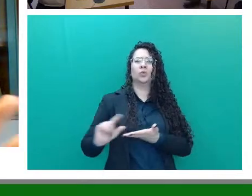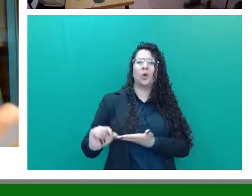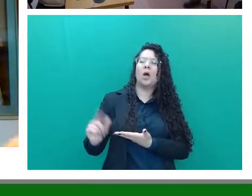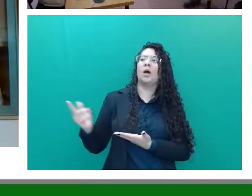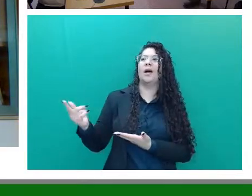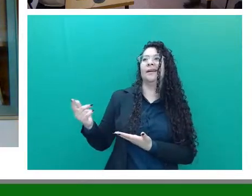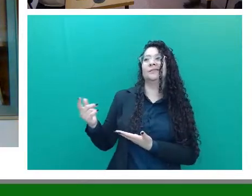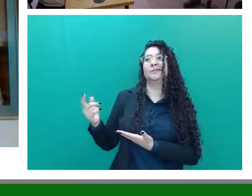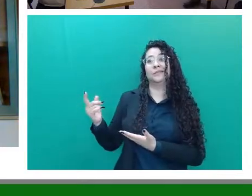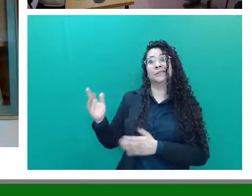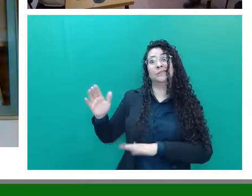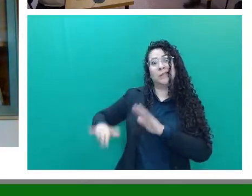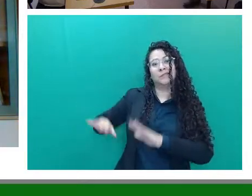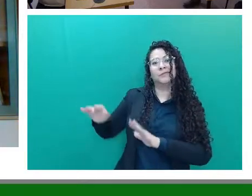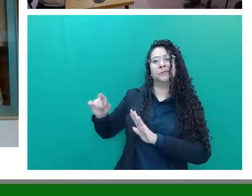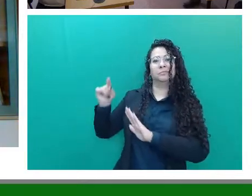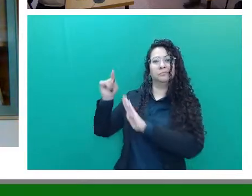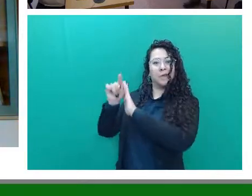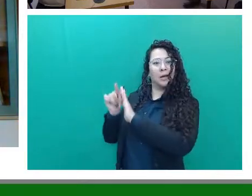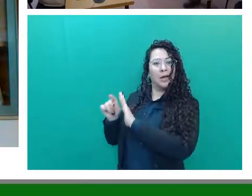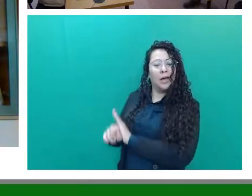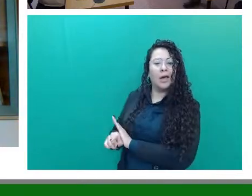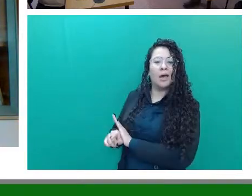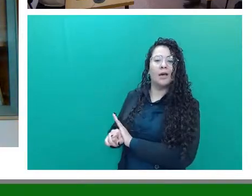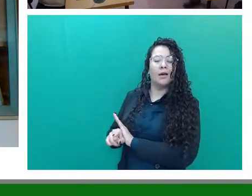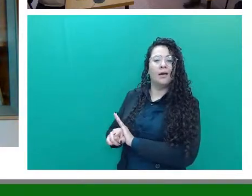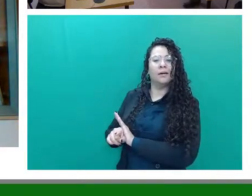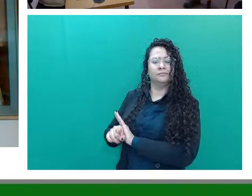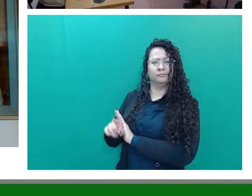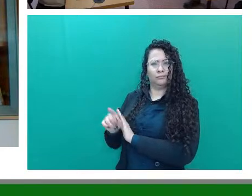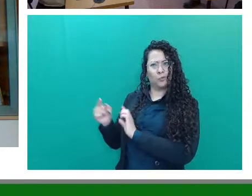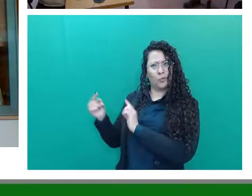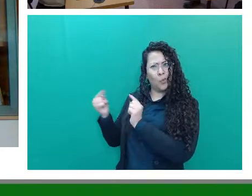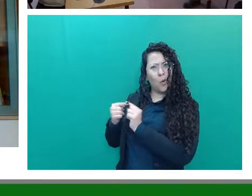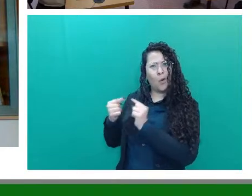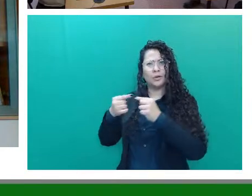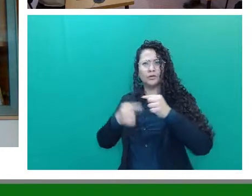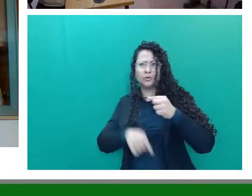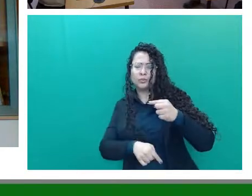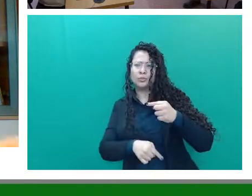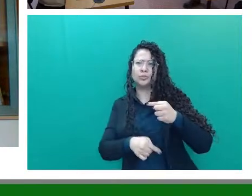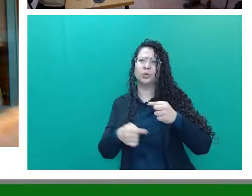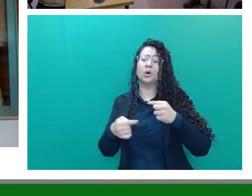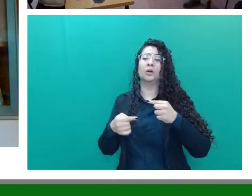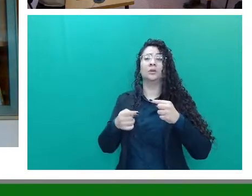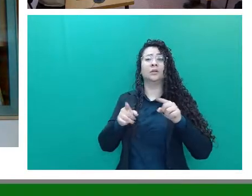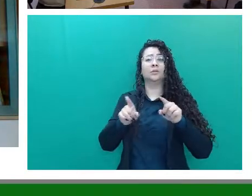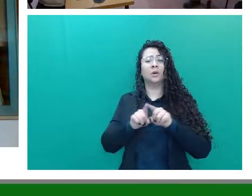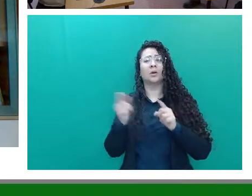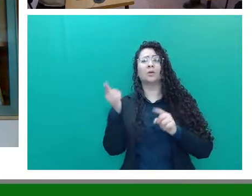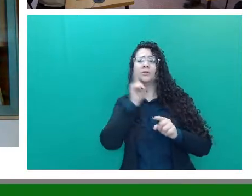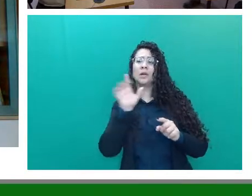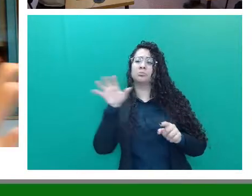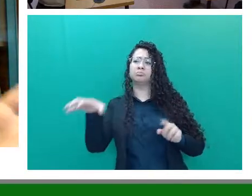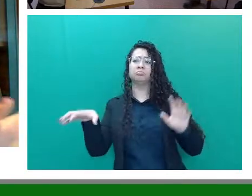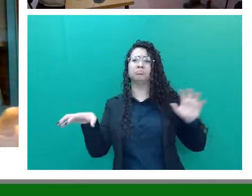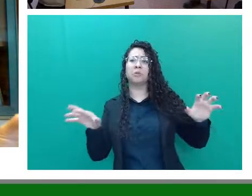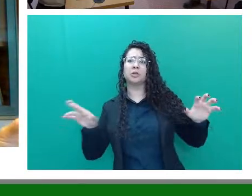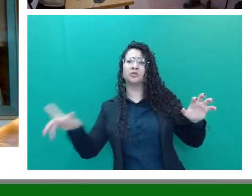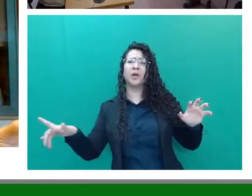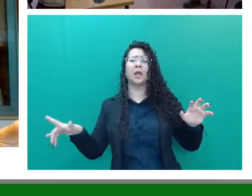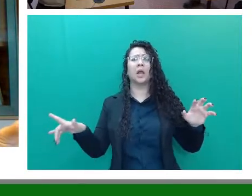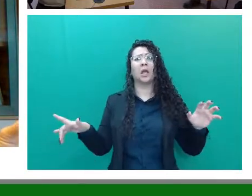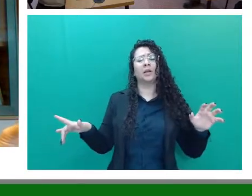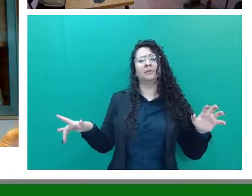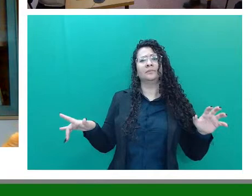fizeram um mapeamento também. Você concorda, discorda, você mostra as diferenças, né, de uma década de pesquisa, às vezes uma